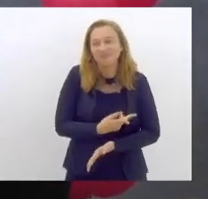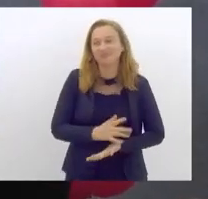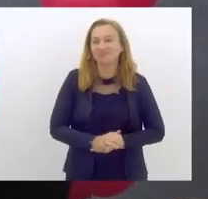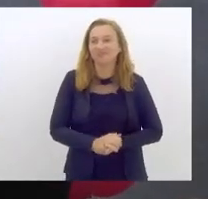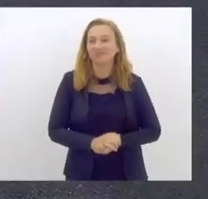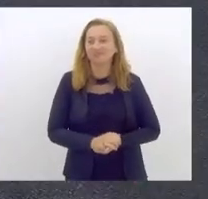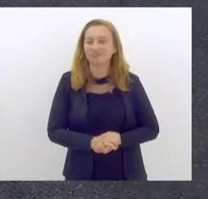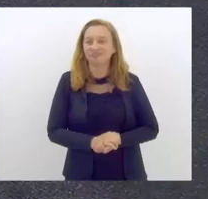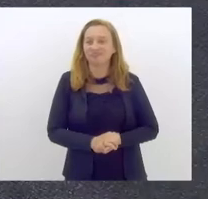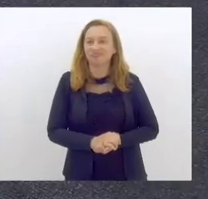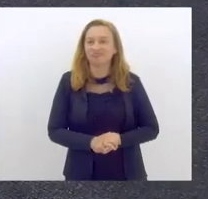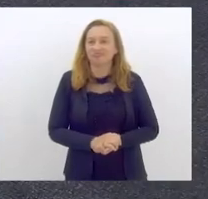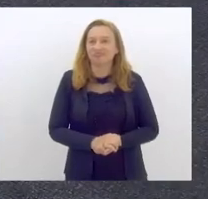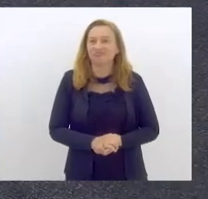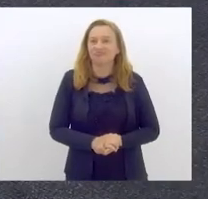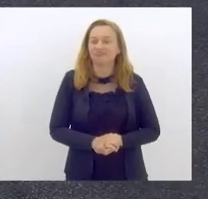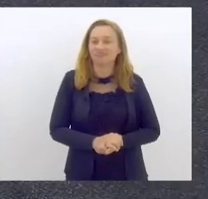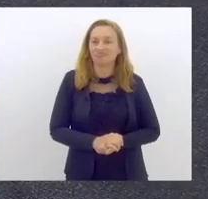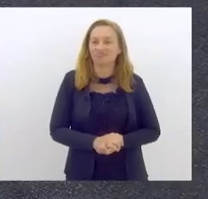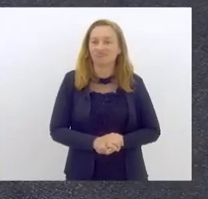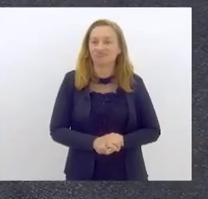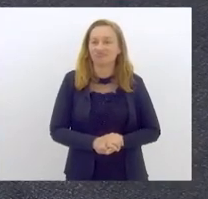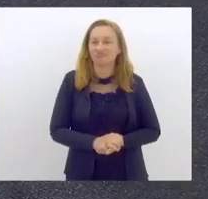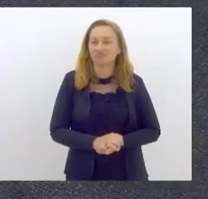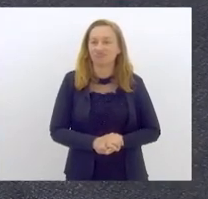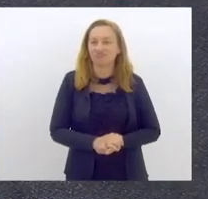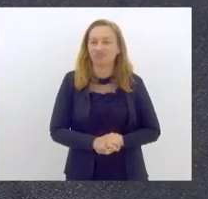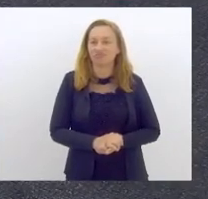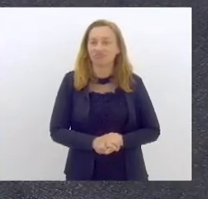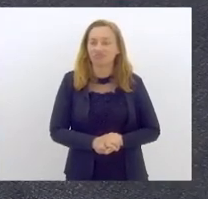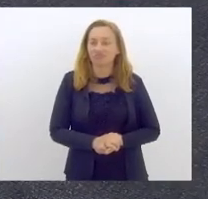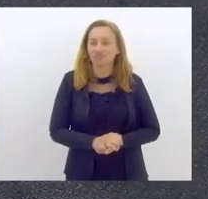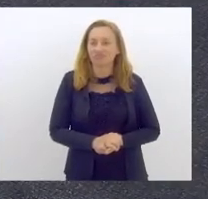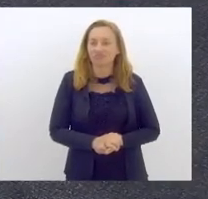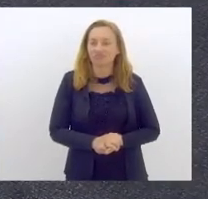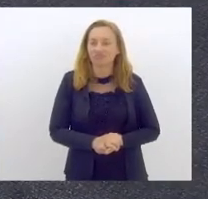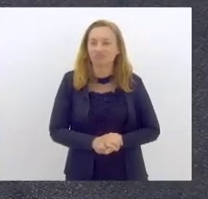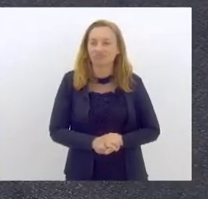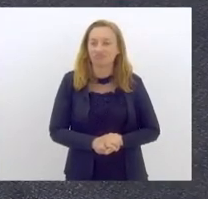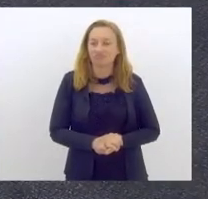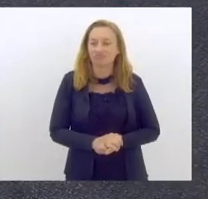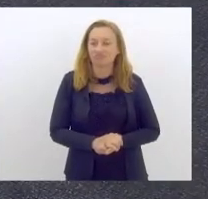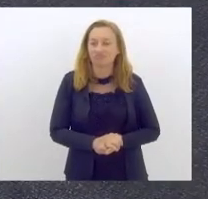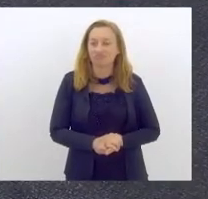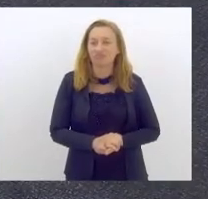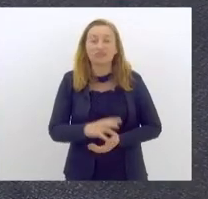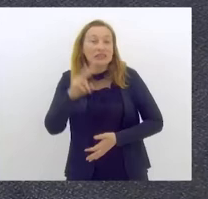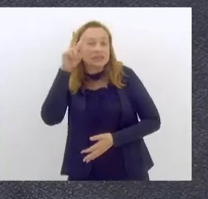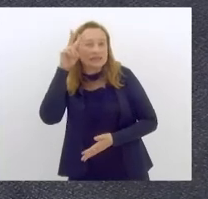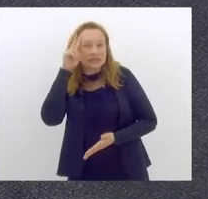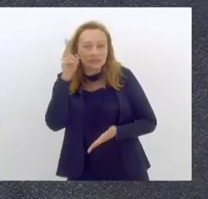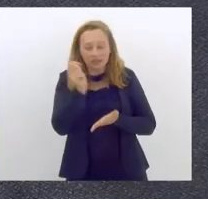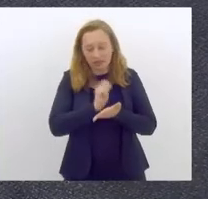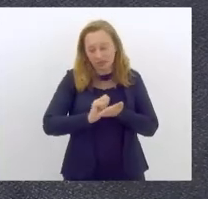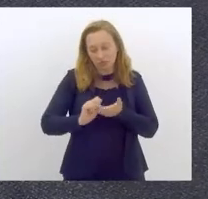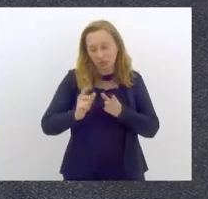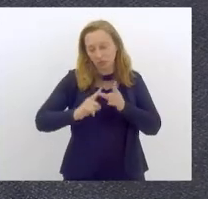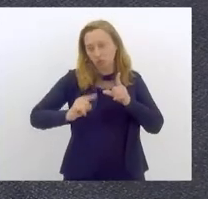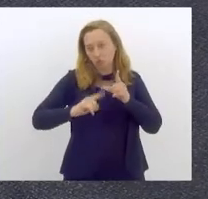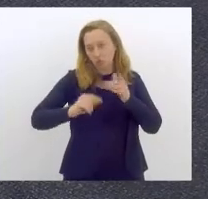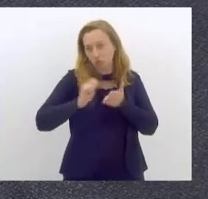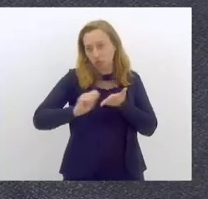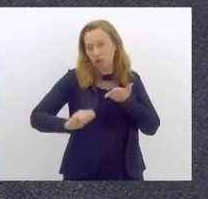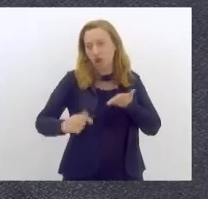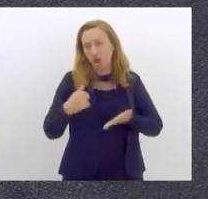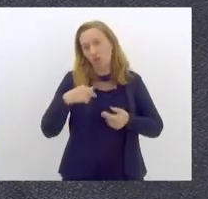e na segunda-feira eu fui escrevi a letra em cima de uma paródia eu faço